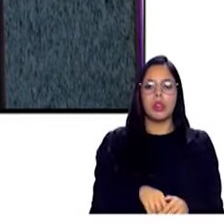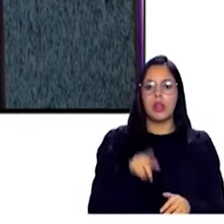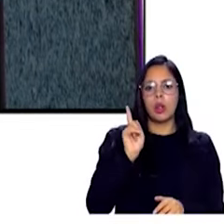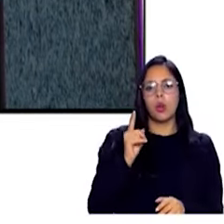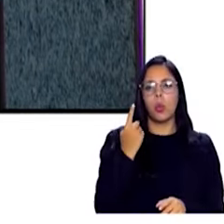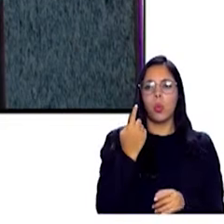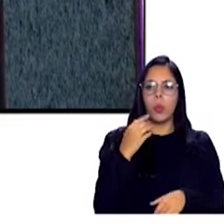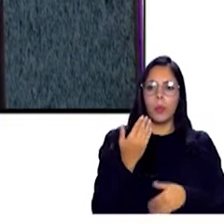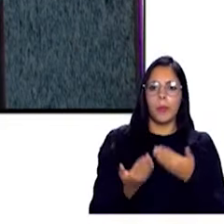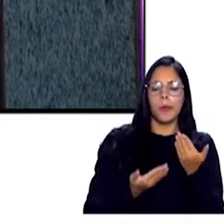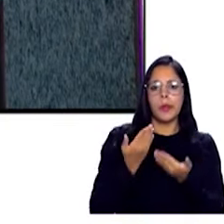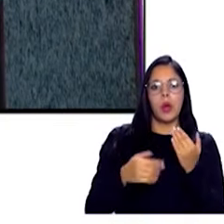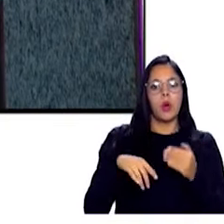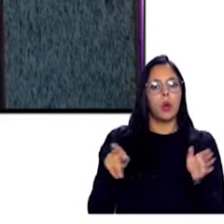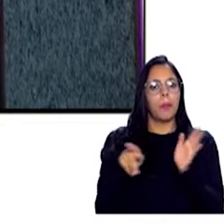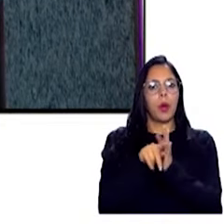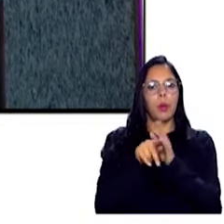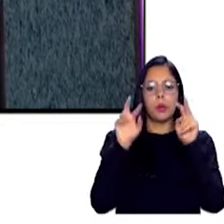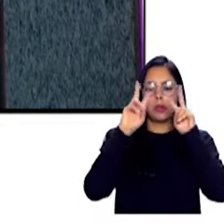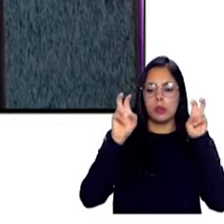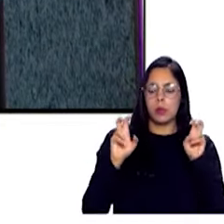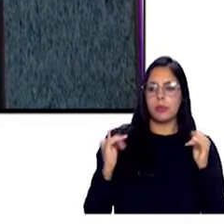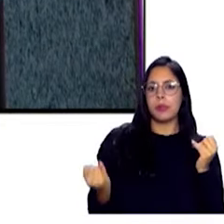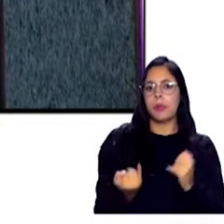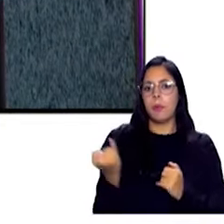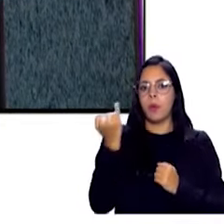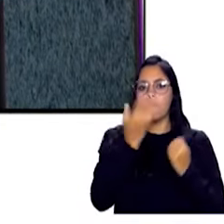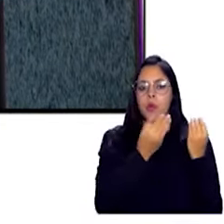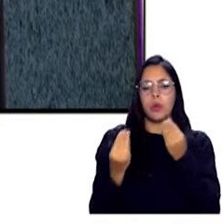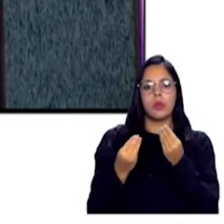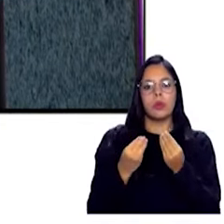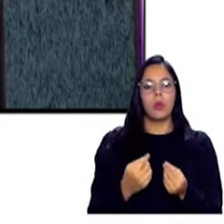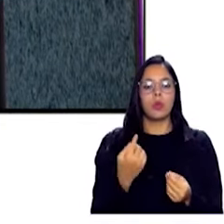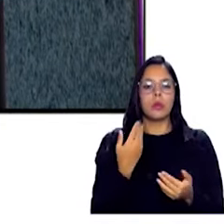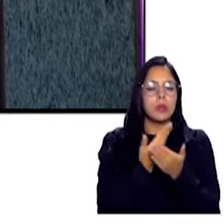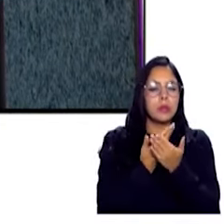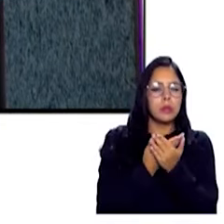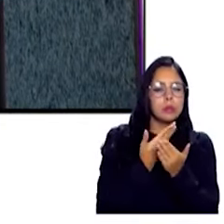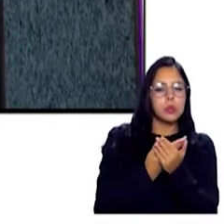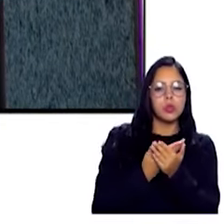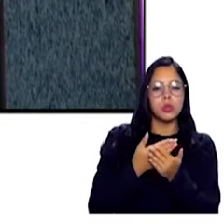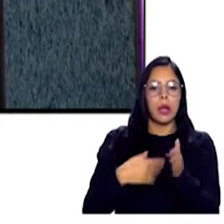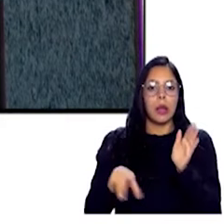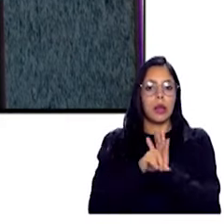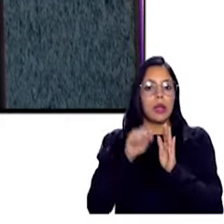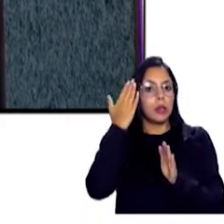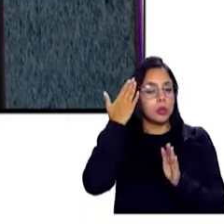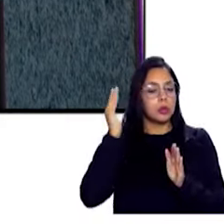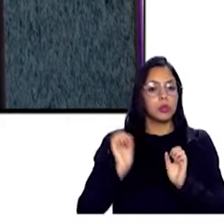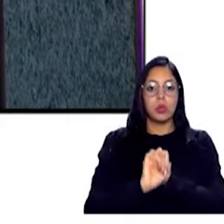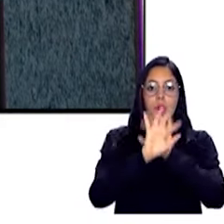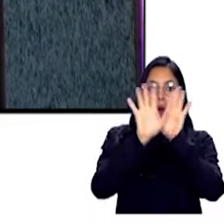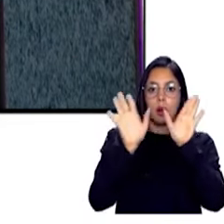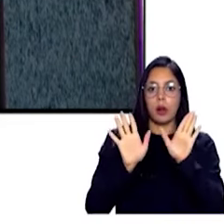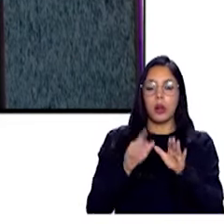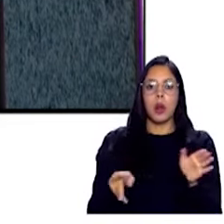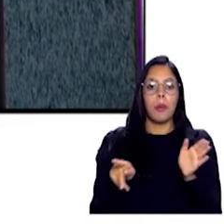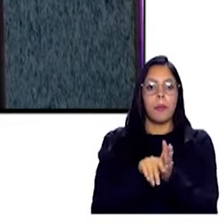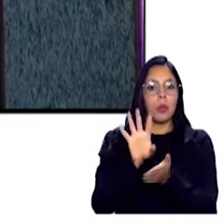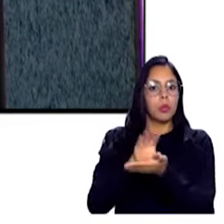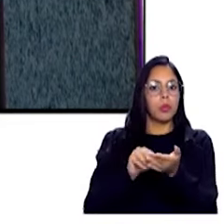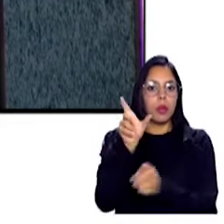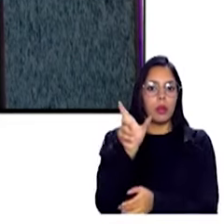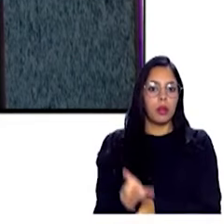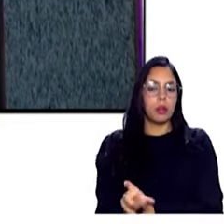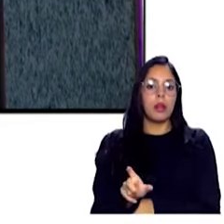que dizem respeito à interpretação da lei federal e da Constituição no Brasil entretanto nós